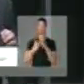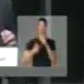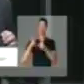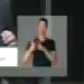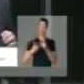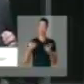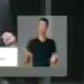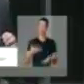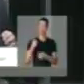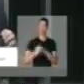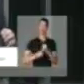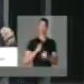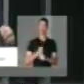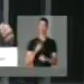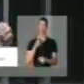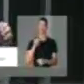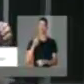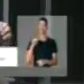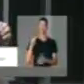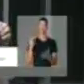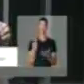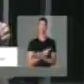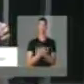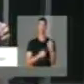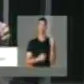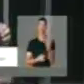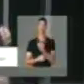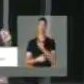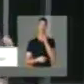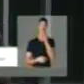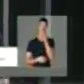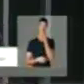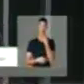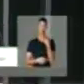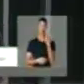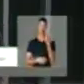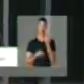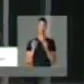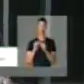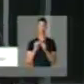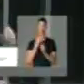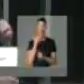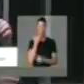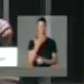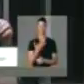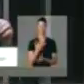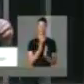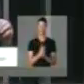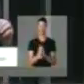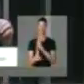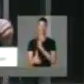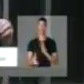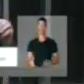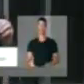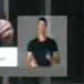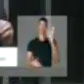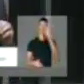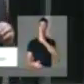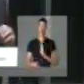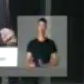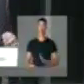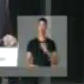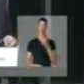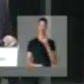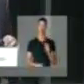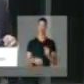atividade, isso nunca tinha acontecido para todos nós. Eu quero fazer um apelo ao presidente da República